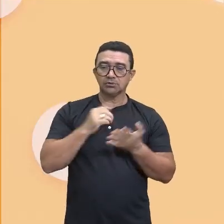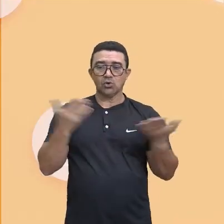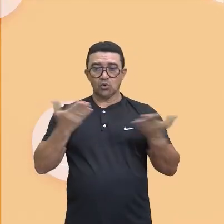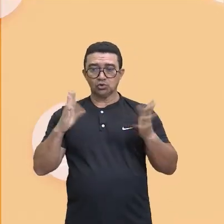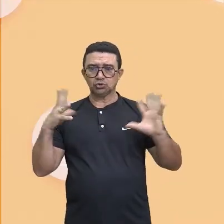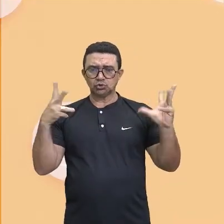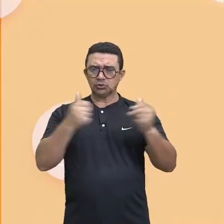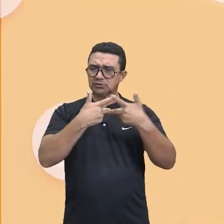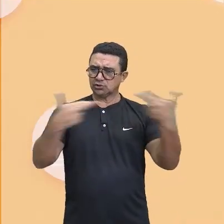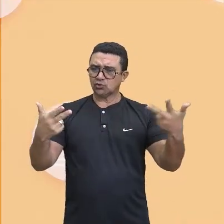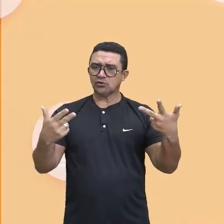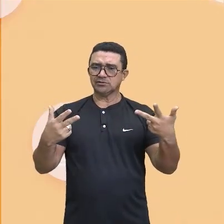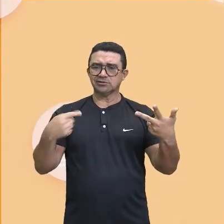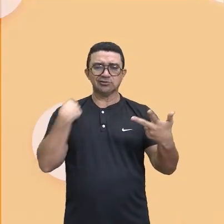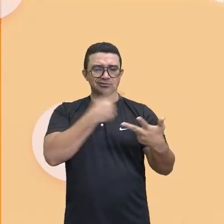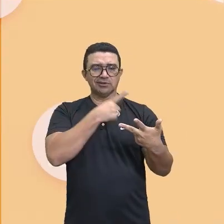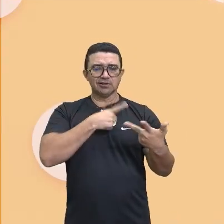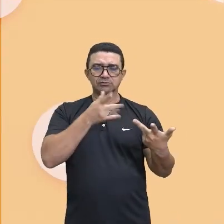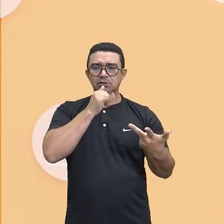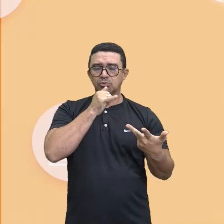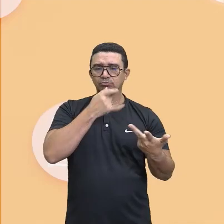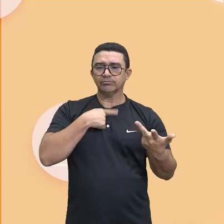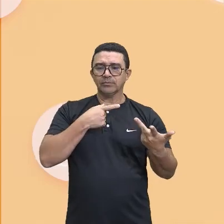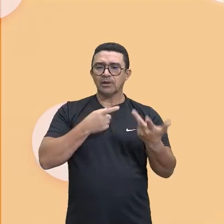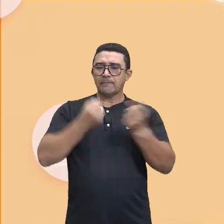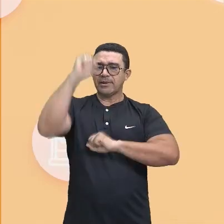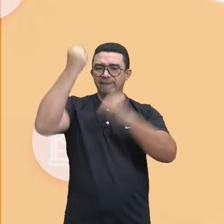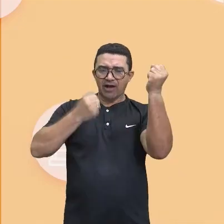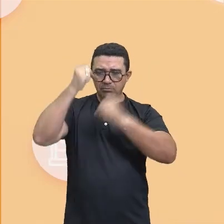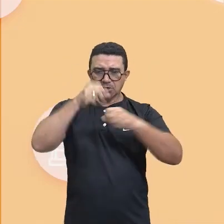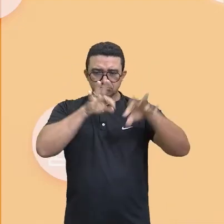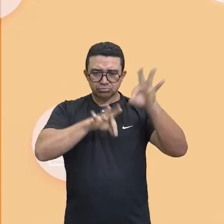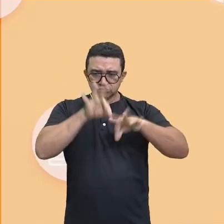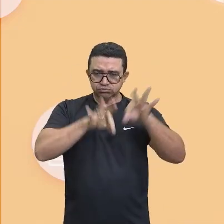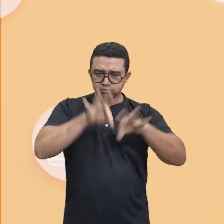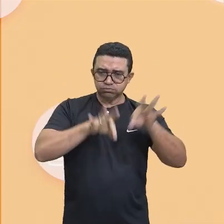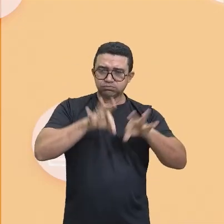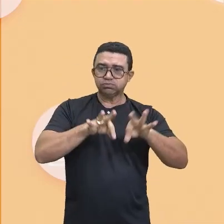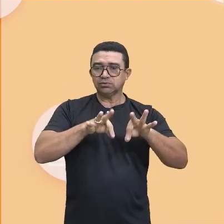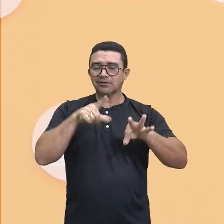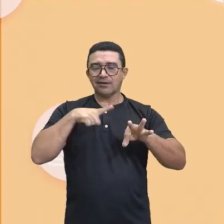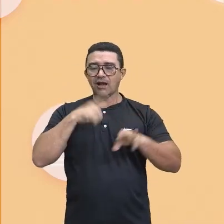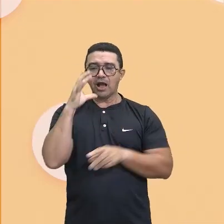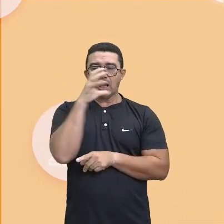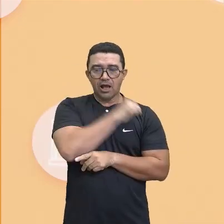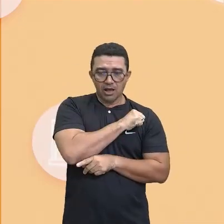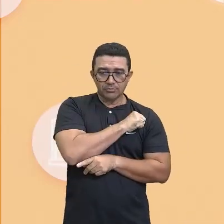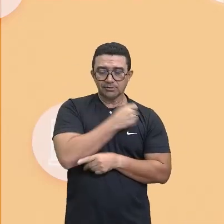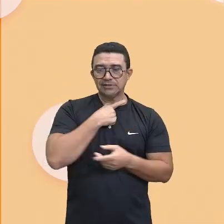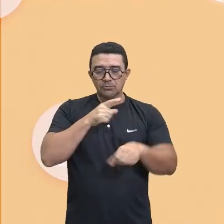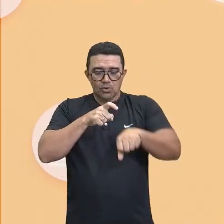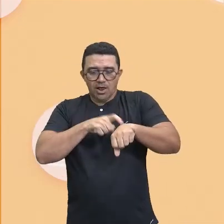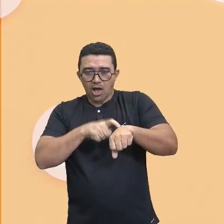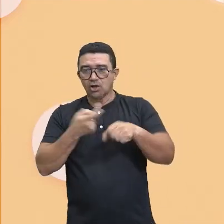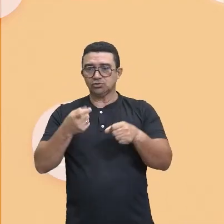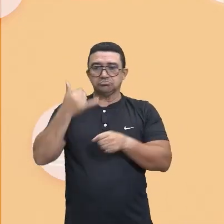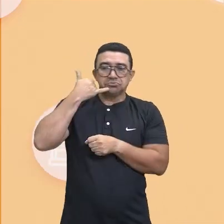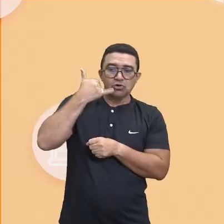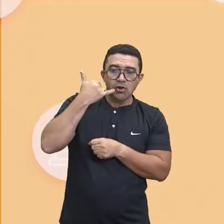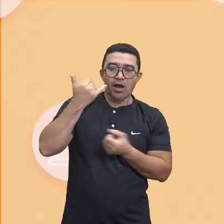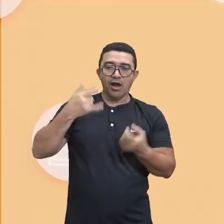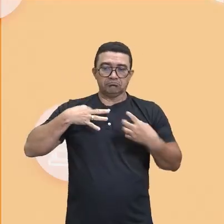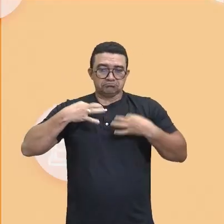dia passaram por um processo industrial que foi feito de maneira muito rápida. Um relógio, um celular,